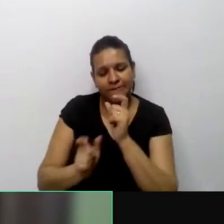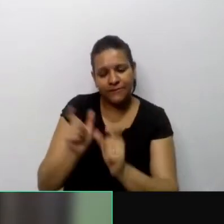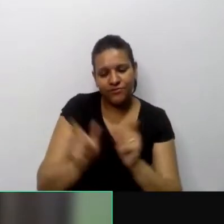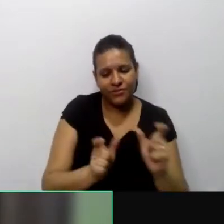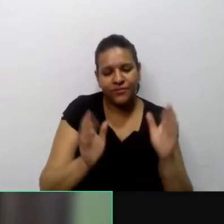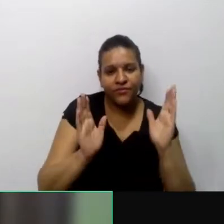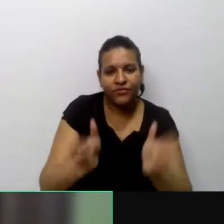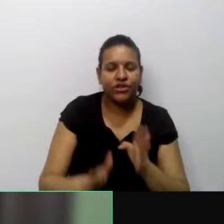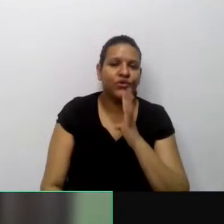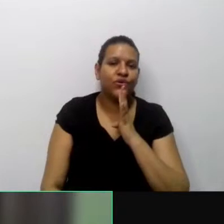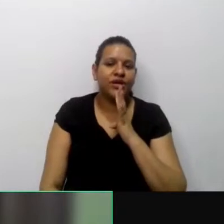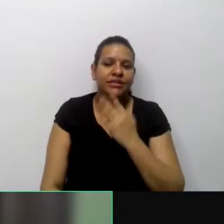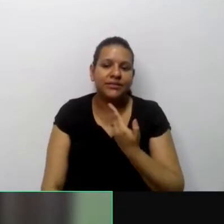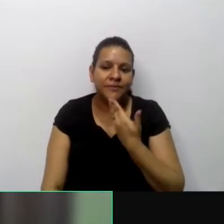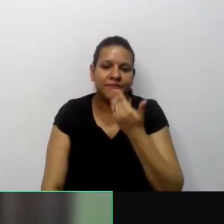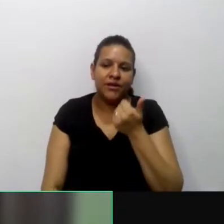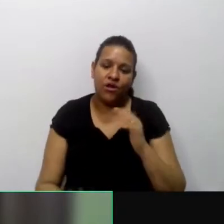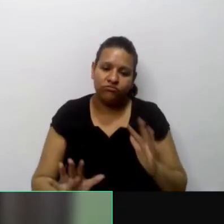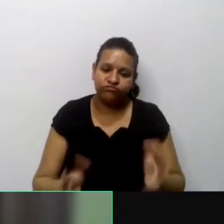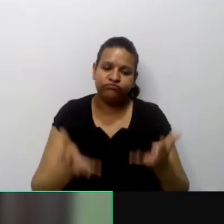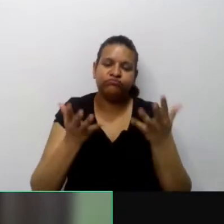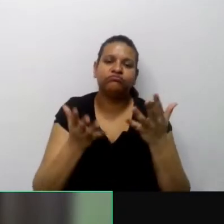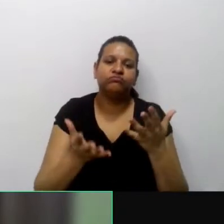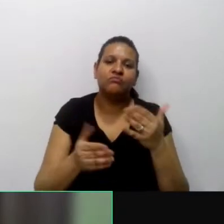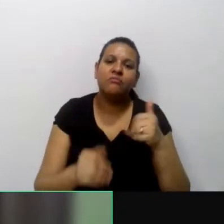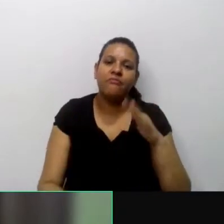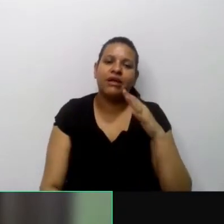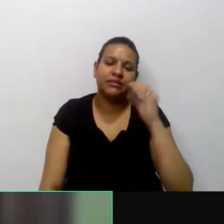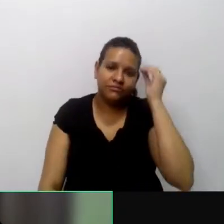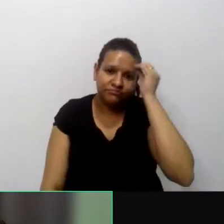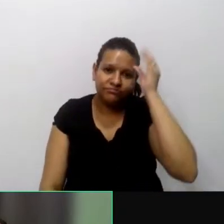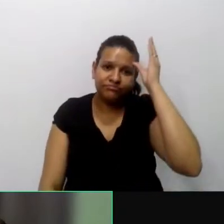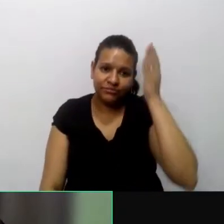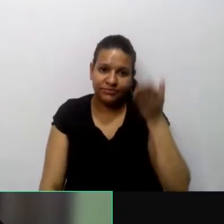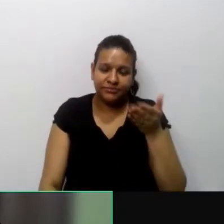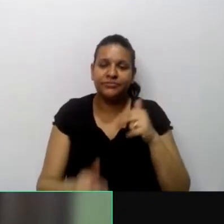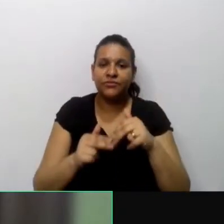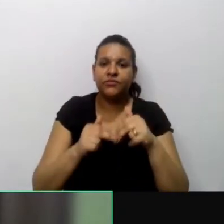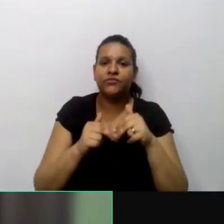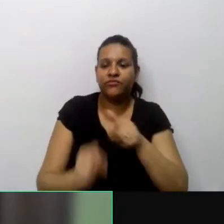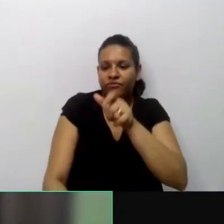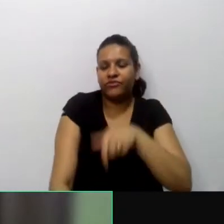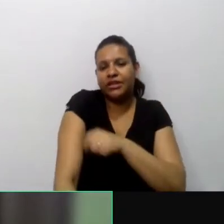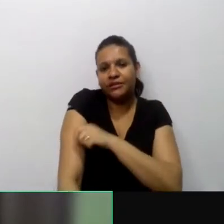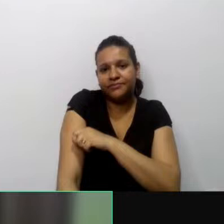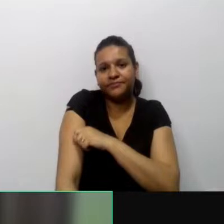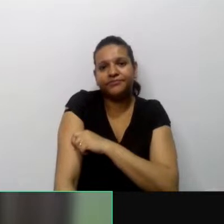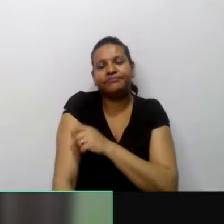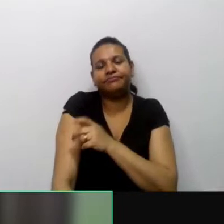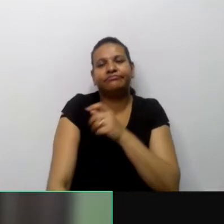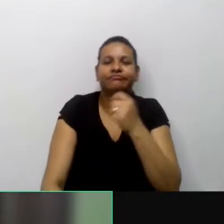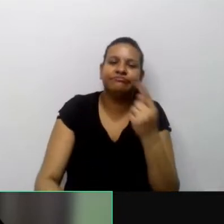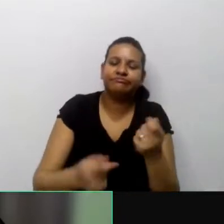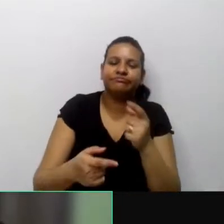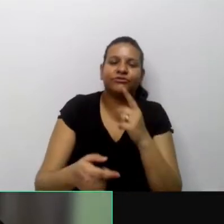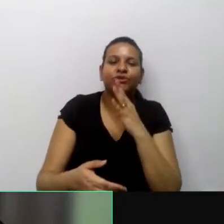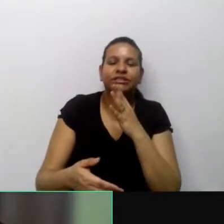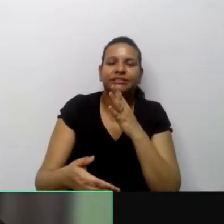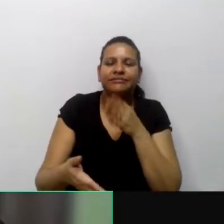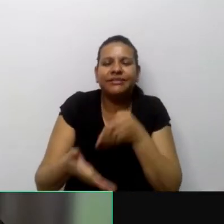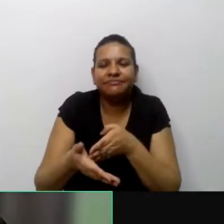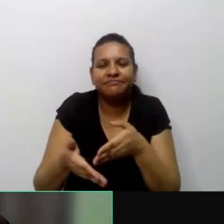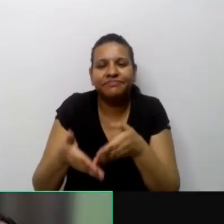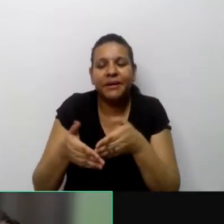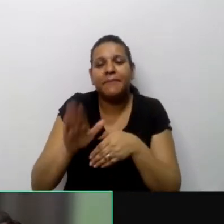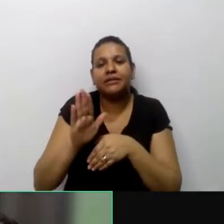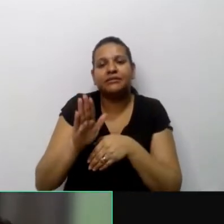e enriquecendo o vocabulário deles aos pouquinhos. Então, o estudante que tem conhecimento mais limitado vai se sentir pertencente da aula em